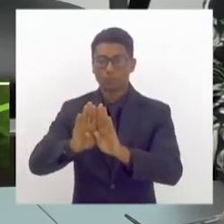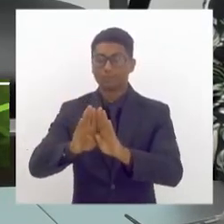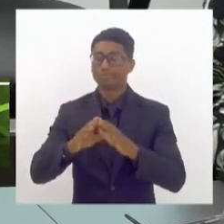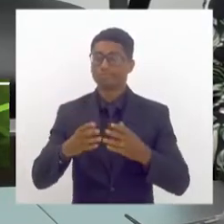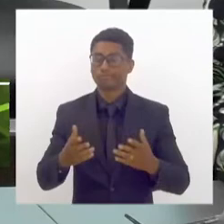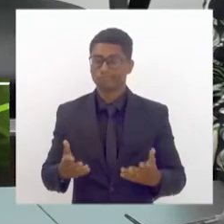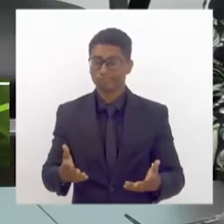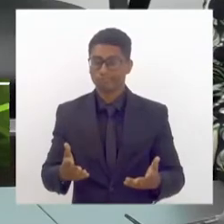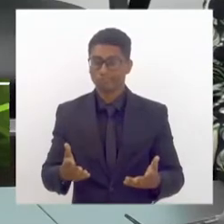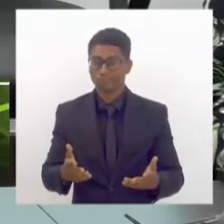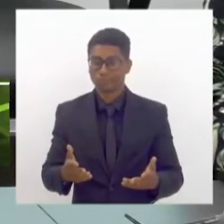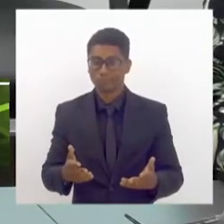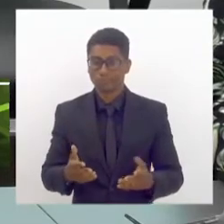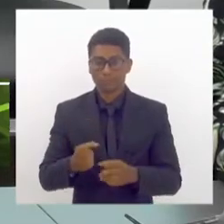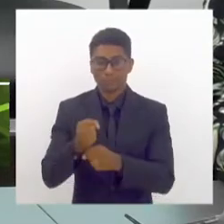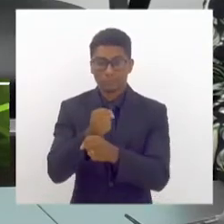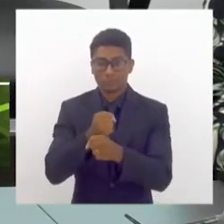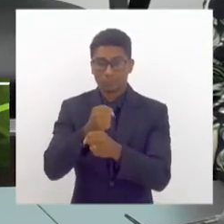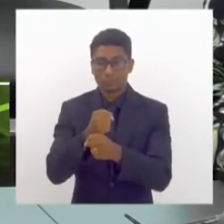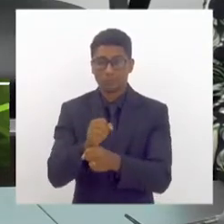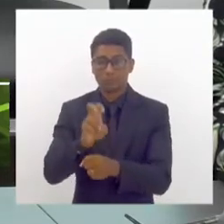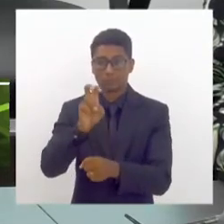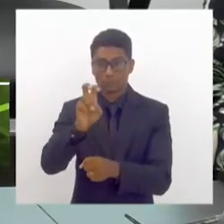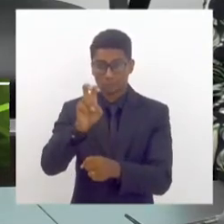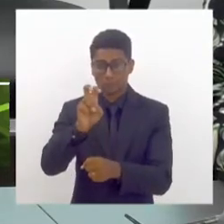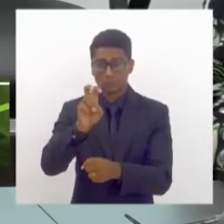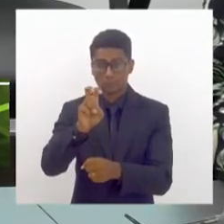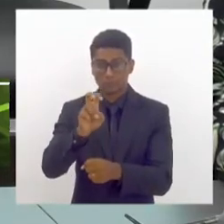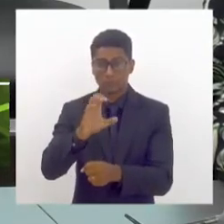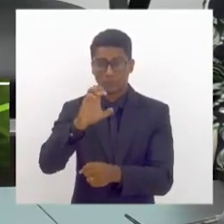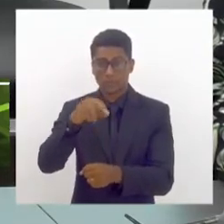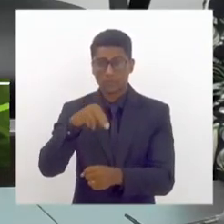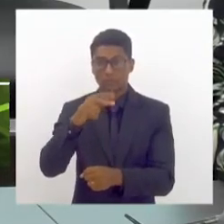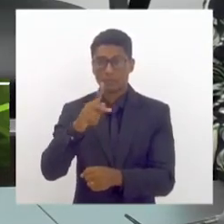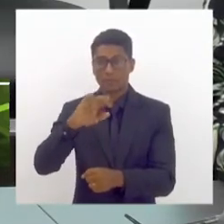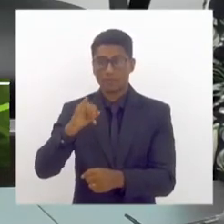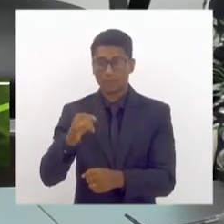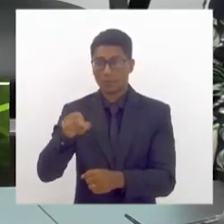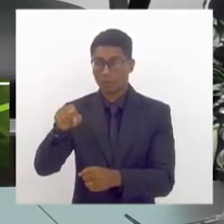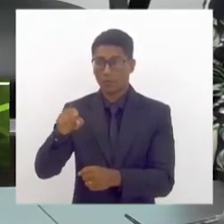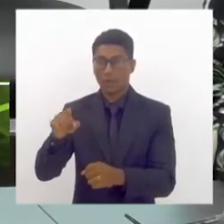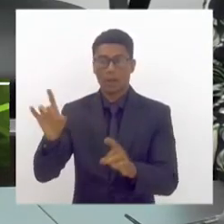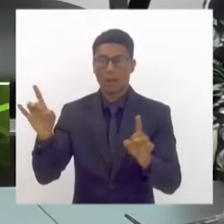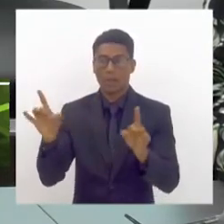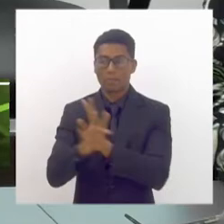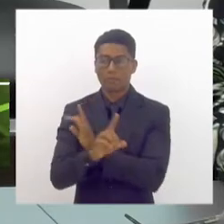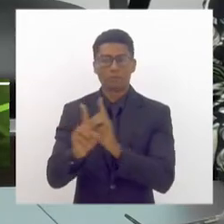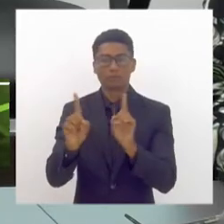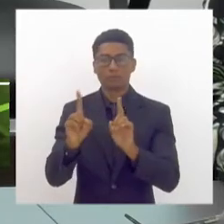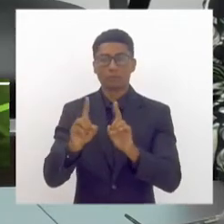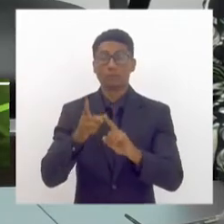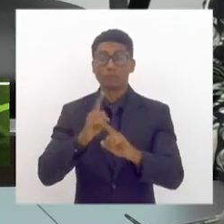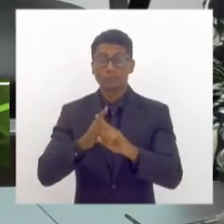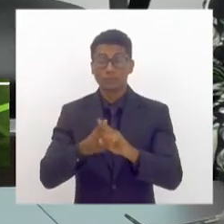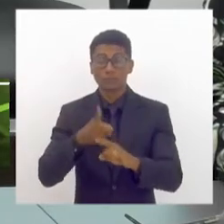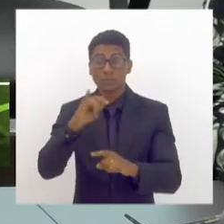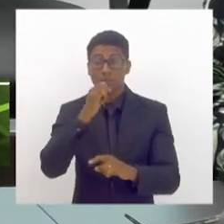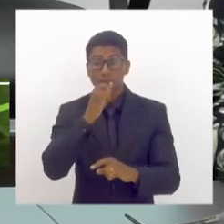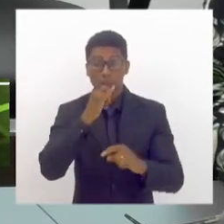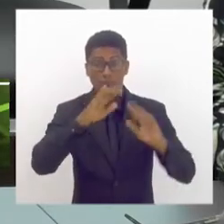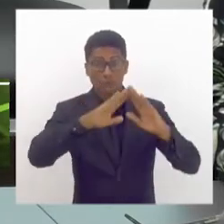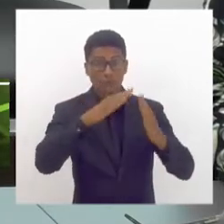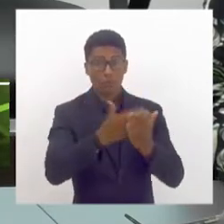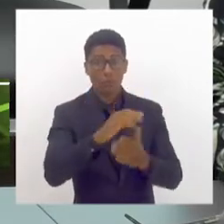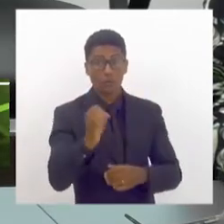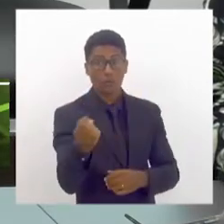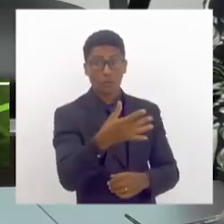hábito, ela durante 5 anos não encerra nem o CNPJ nem a UA dessa escola. Porque no caso da abertura de uma escola nova,